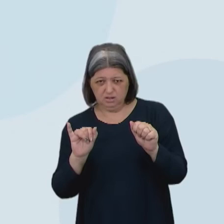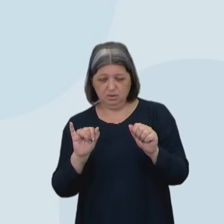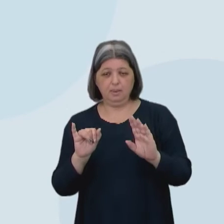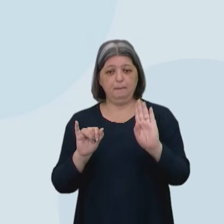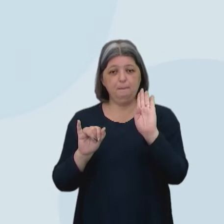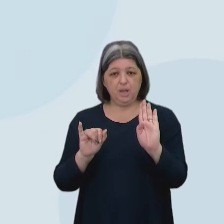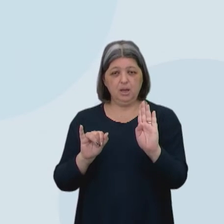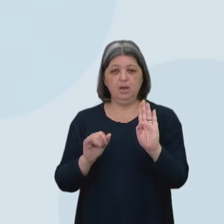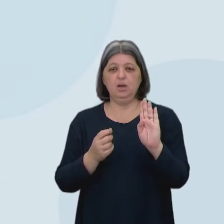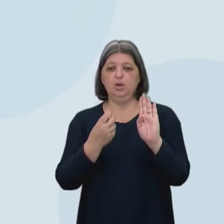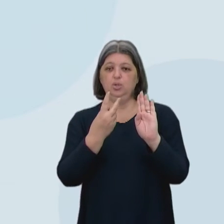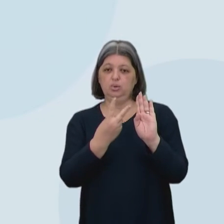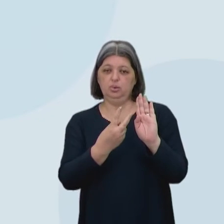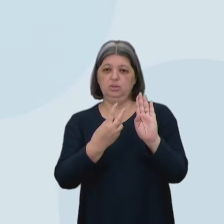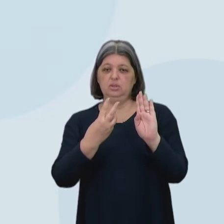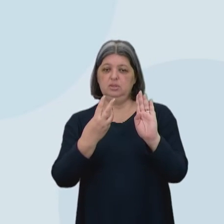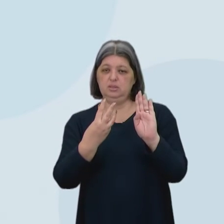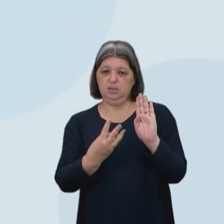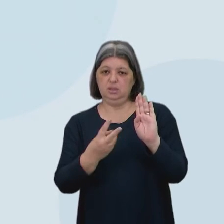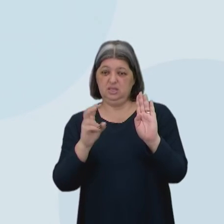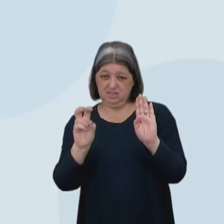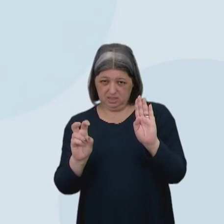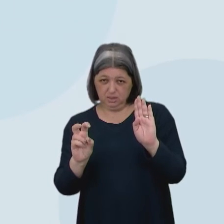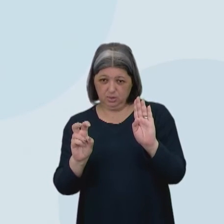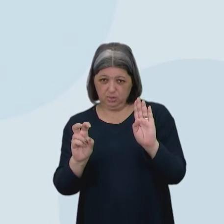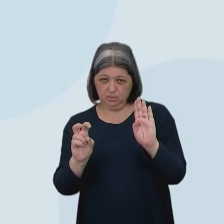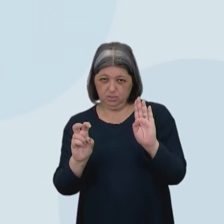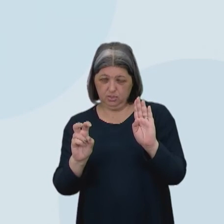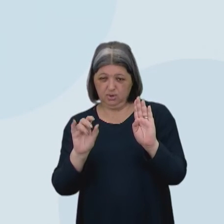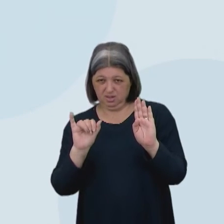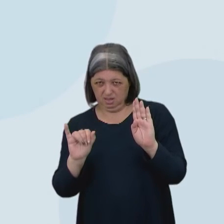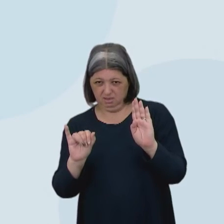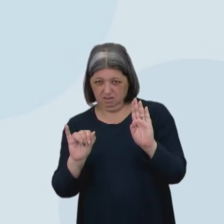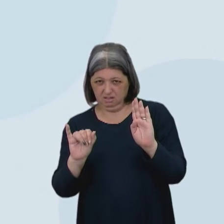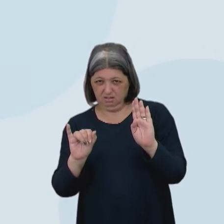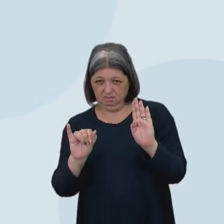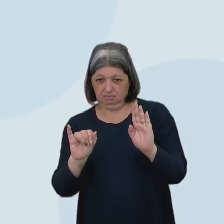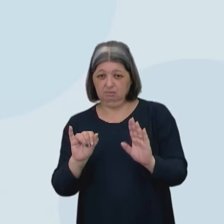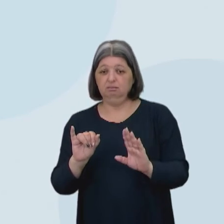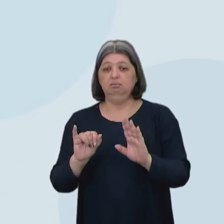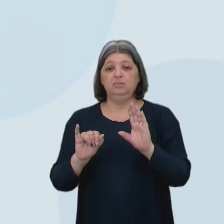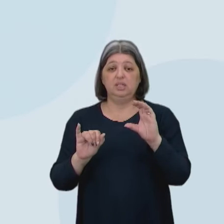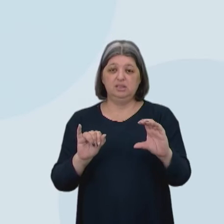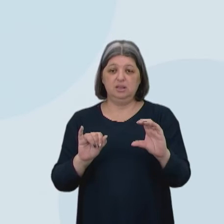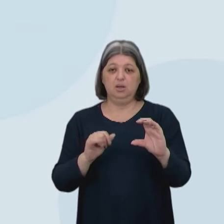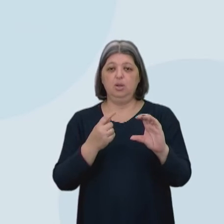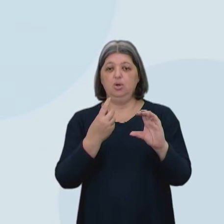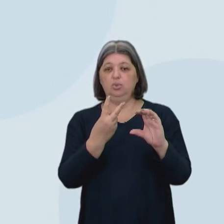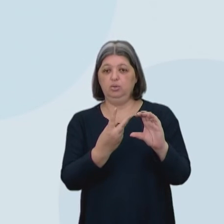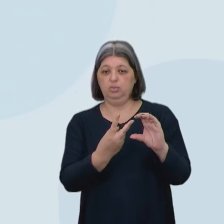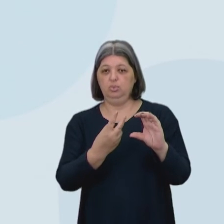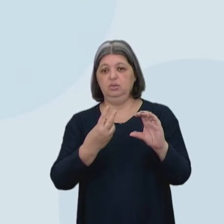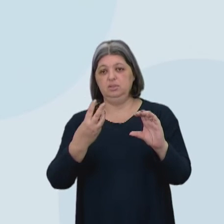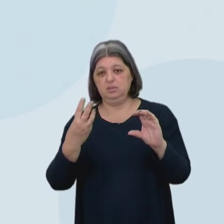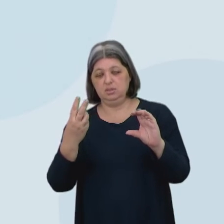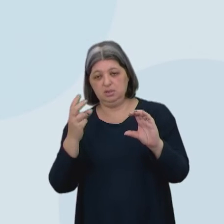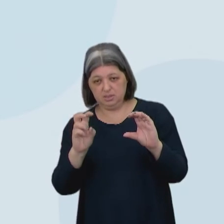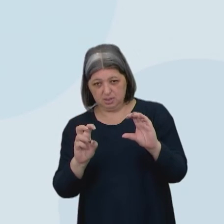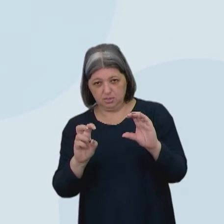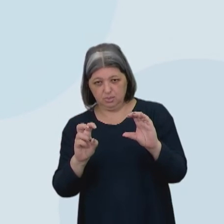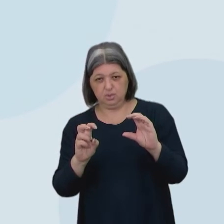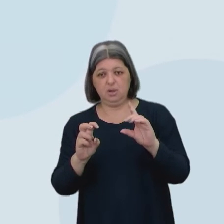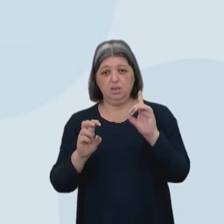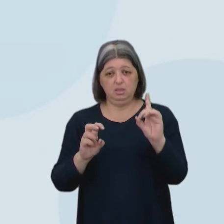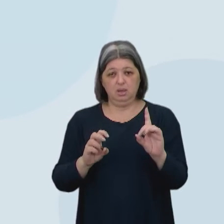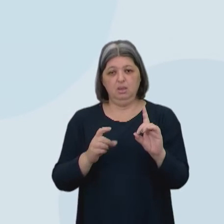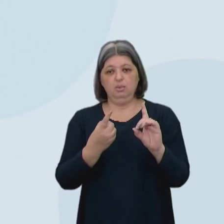3 e o 5, que são os irracionais? Será que o 2 e o 5? Ou será que o 1, 3 e o 4? Tá bom. Eu vou dar